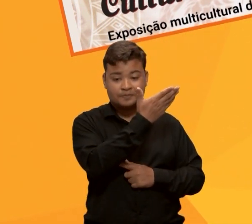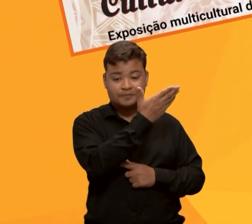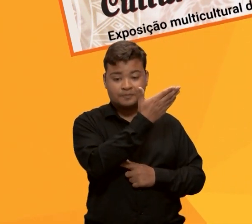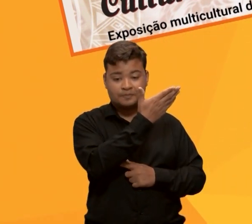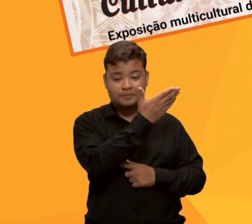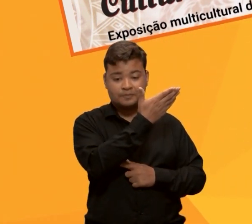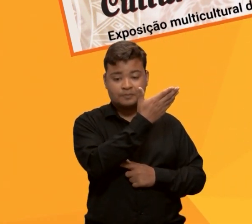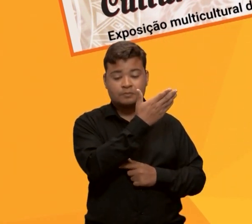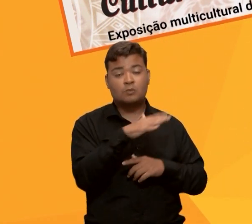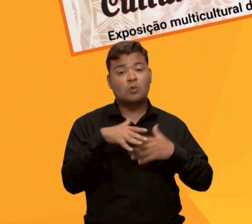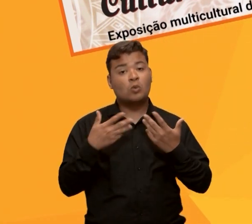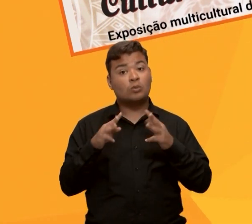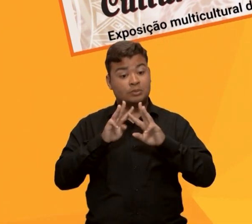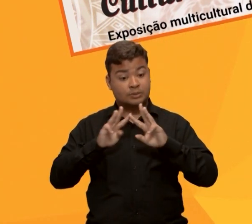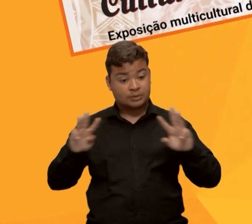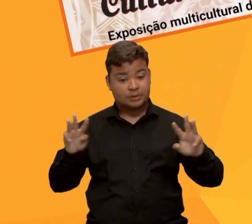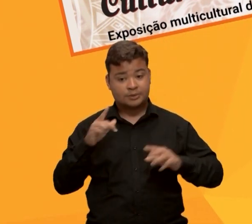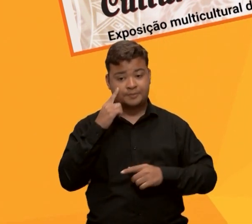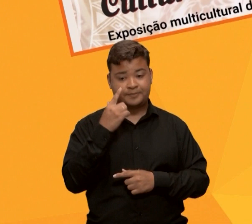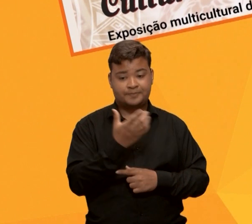@coletiva_preta ou no site